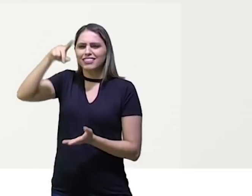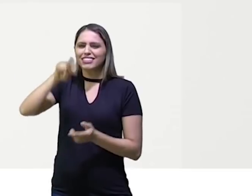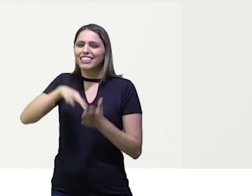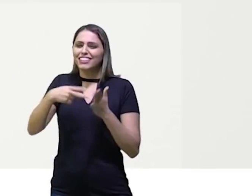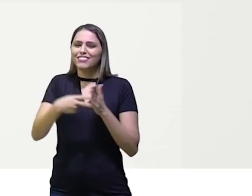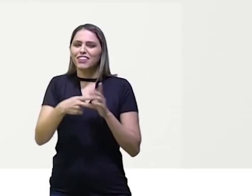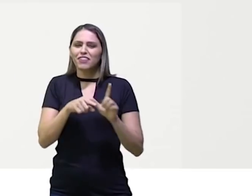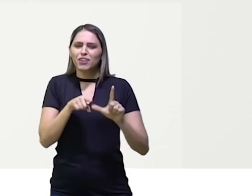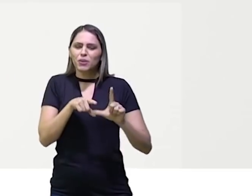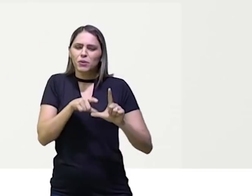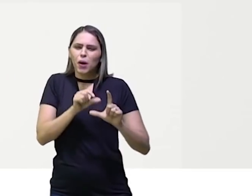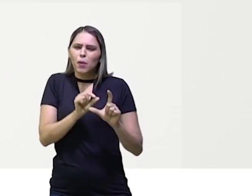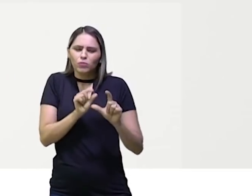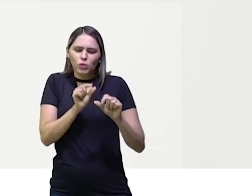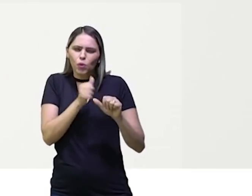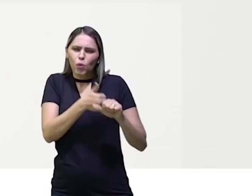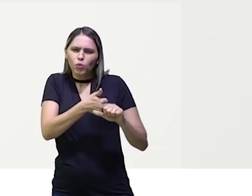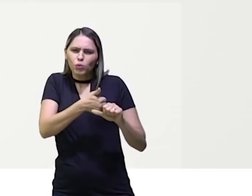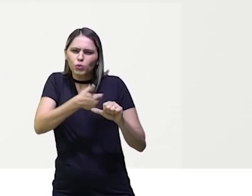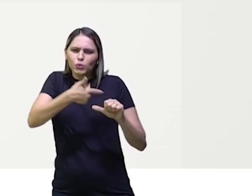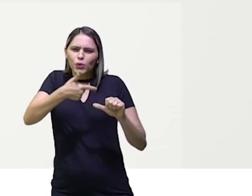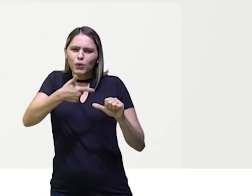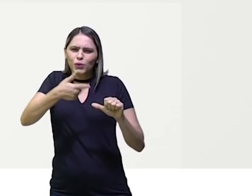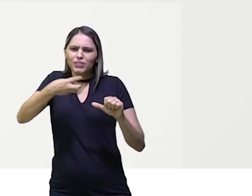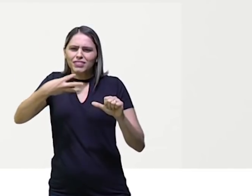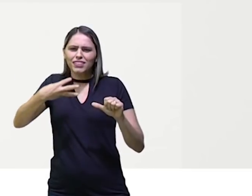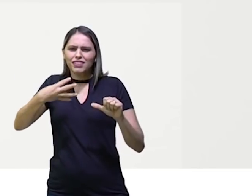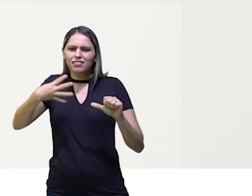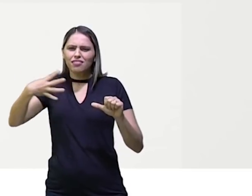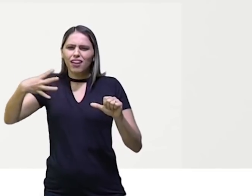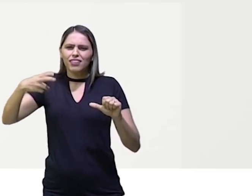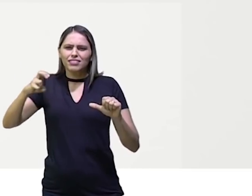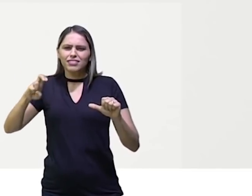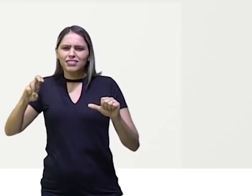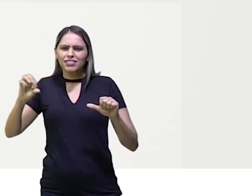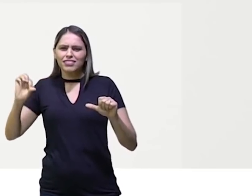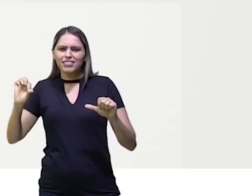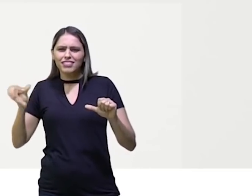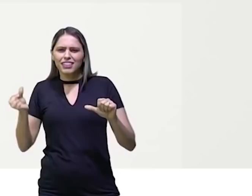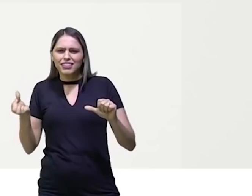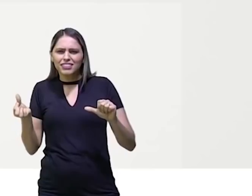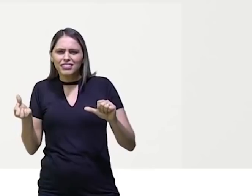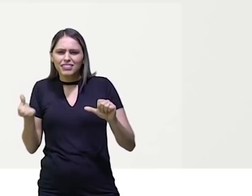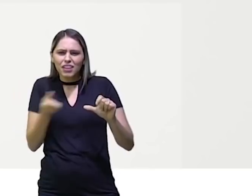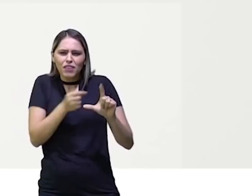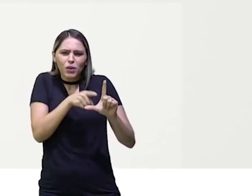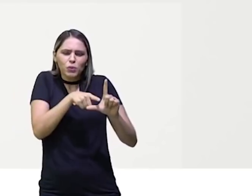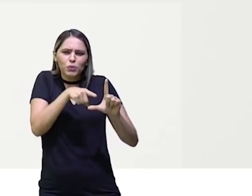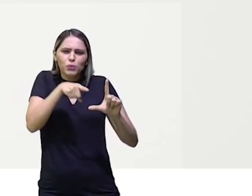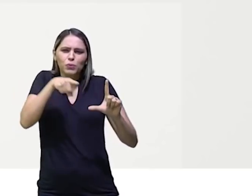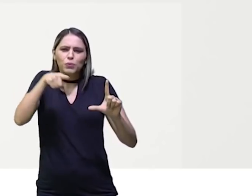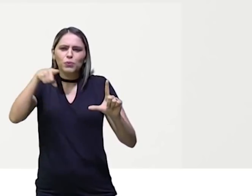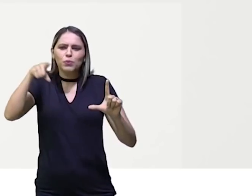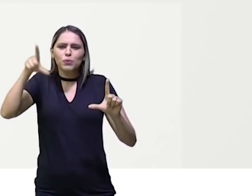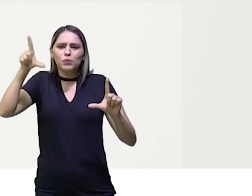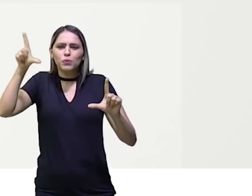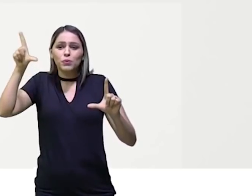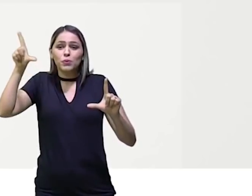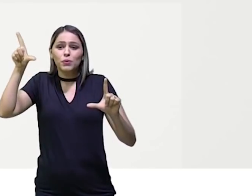vai subindo, vai subindo e o número vai aumentando. Então, ordem